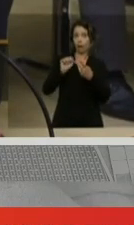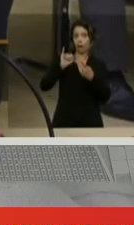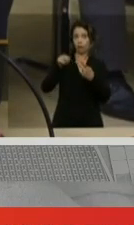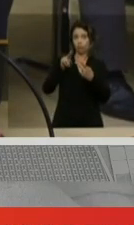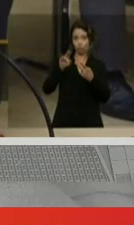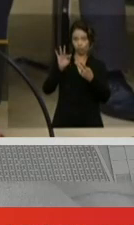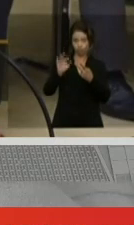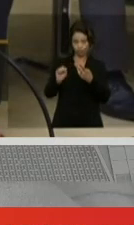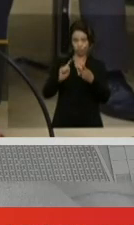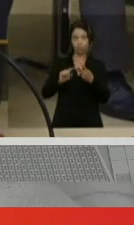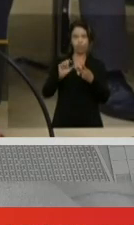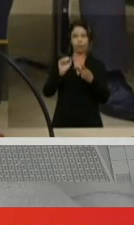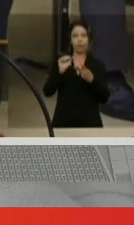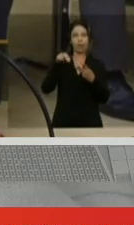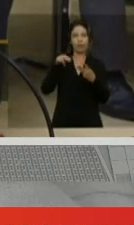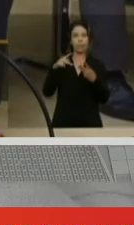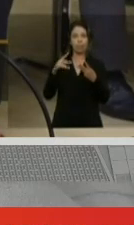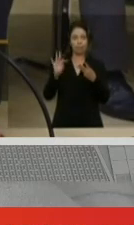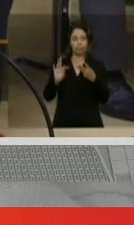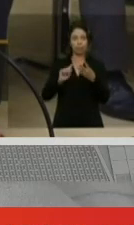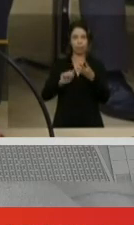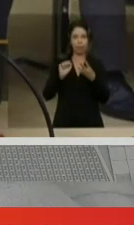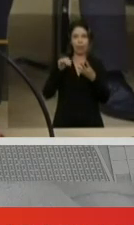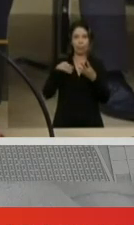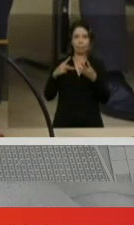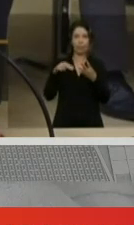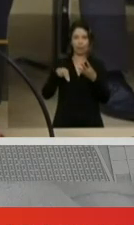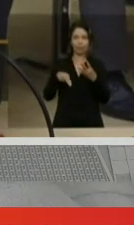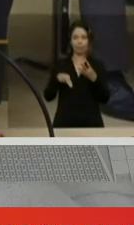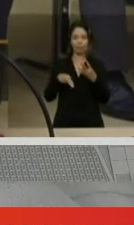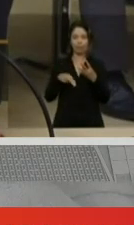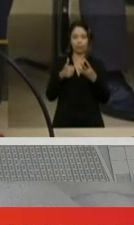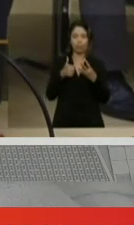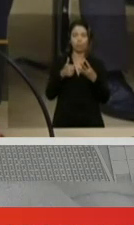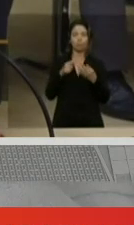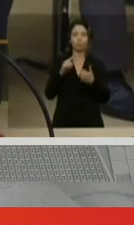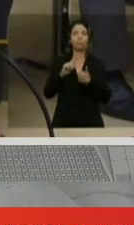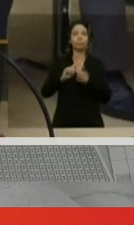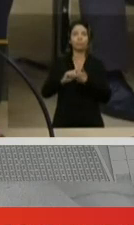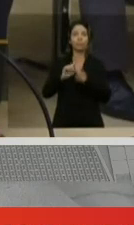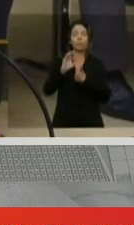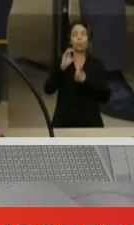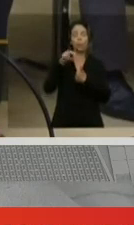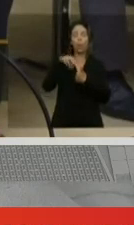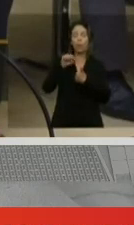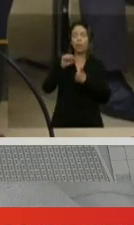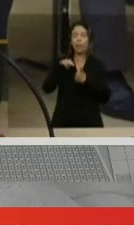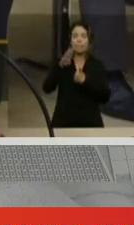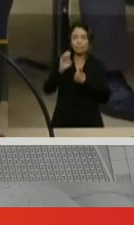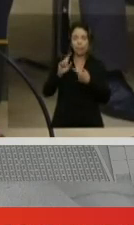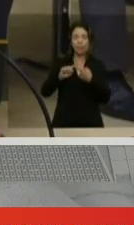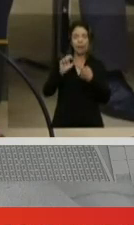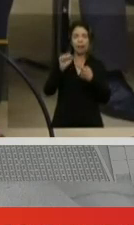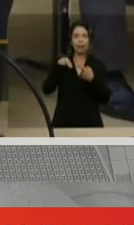avançar com o que, na visão dos três poderes, no caso a gente está vendo o judiciário, mas é uma pauta que perpassa a